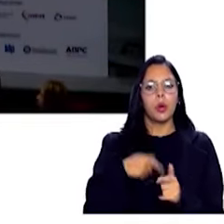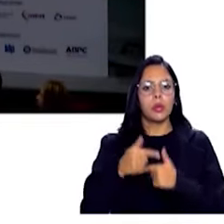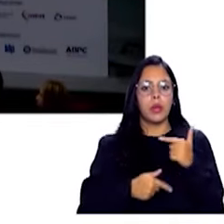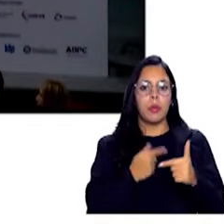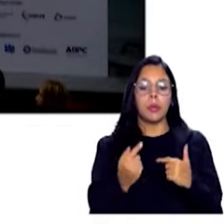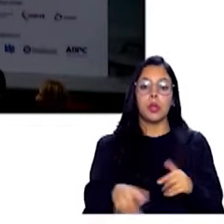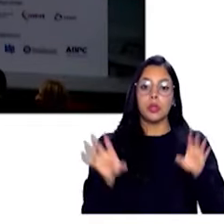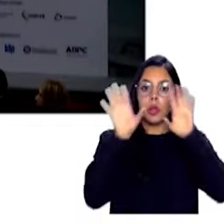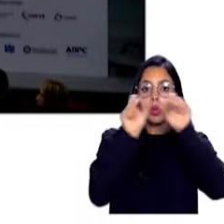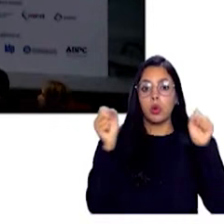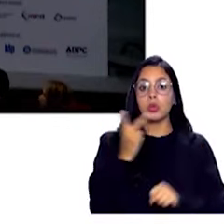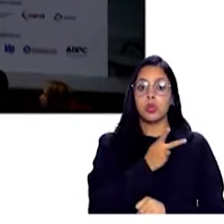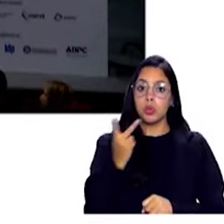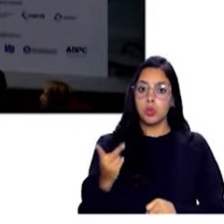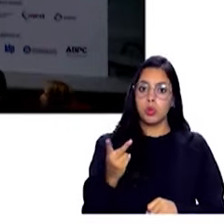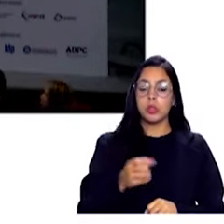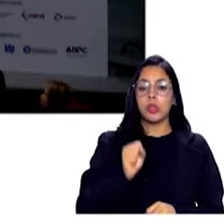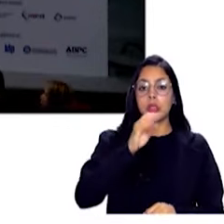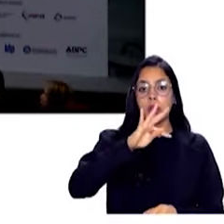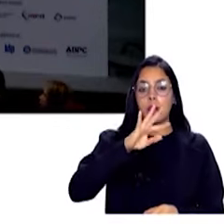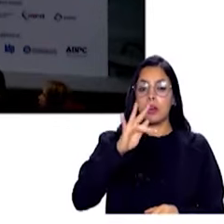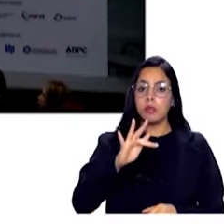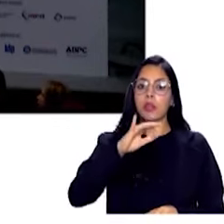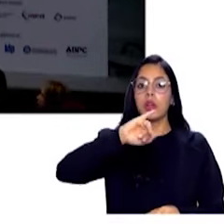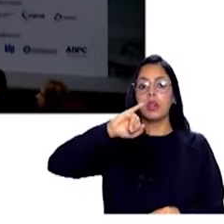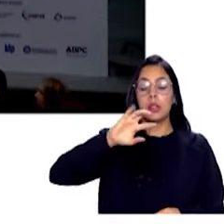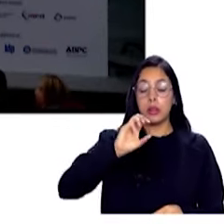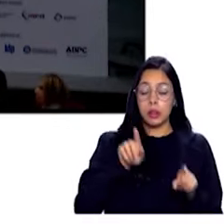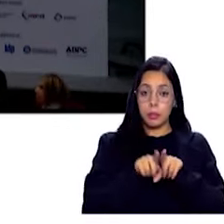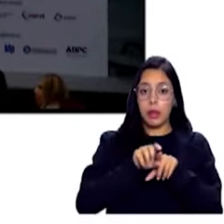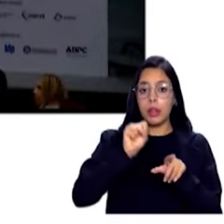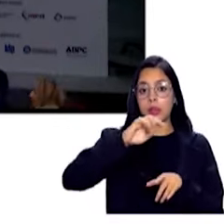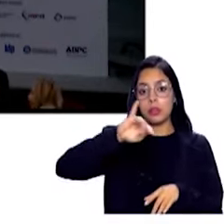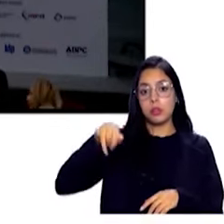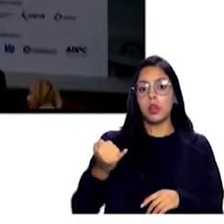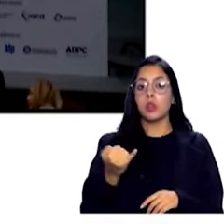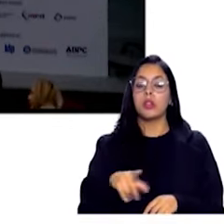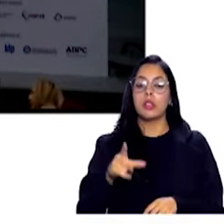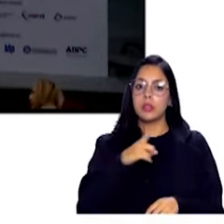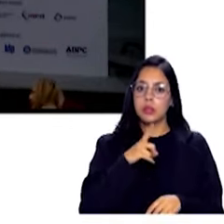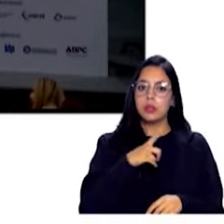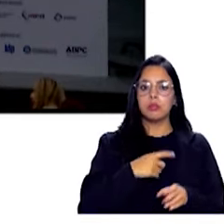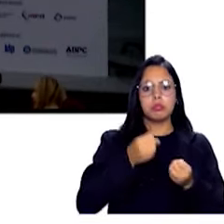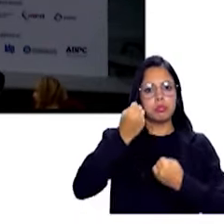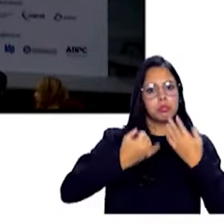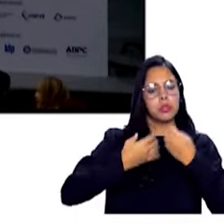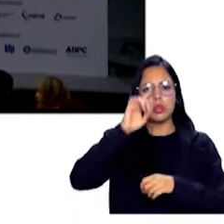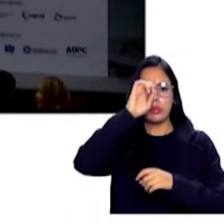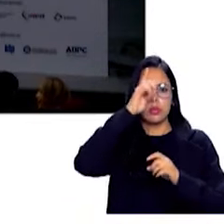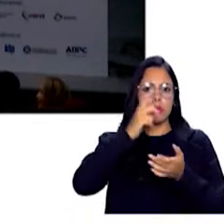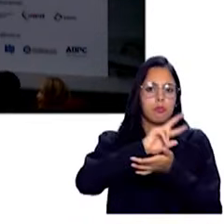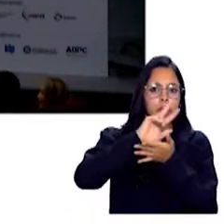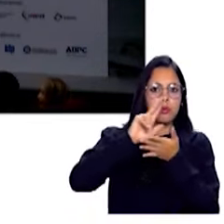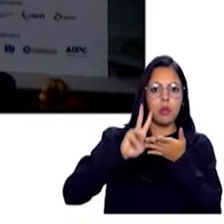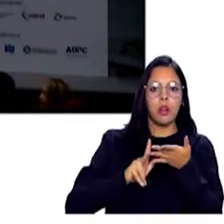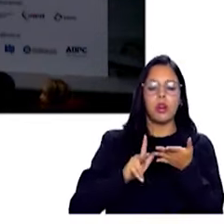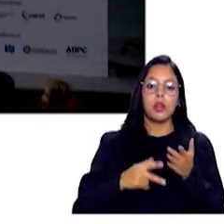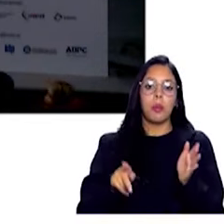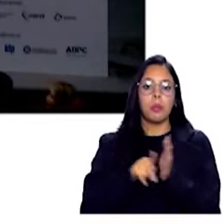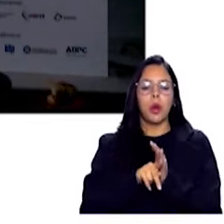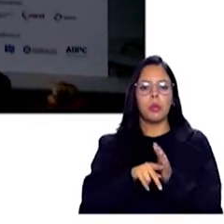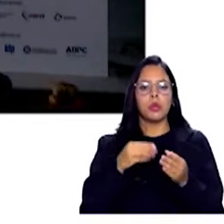ele falou de precedente STJ STF e frisou com muitas e ideias e e nossos